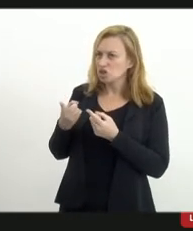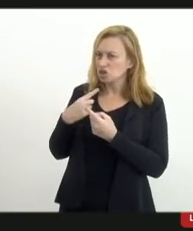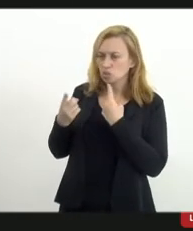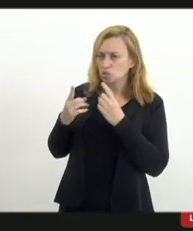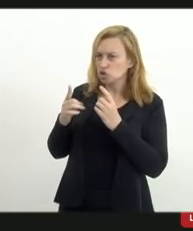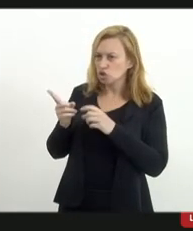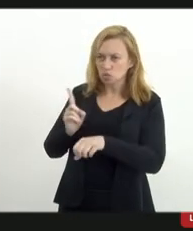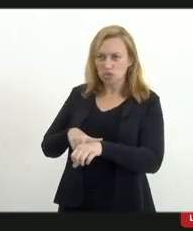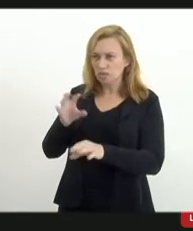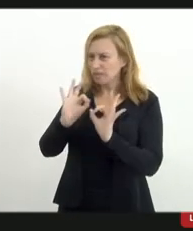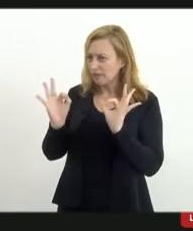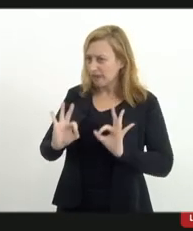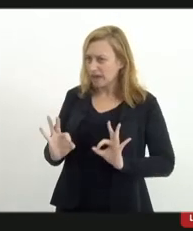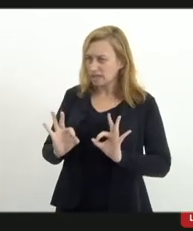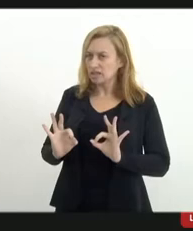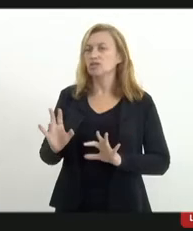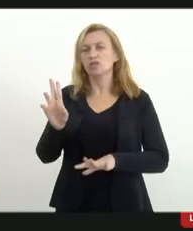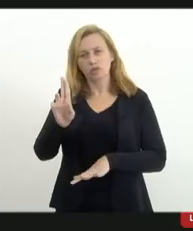utilizam.